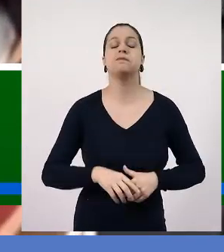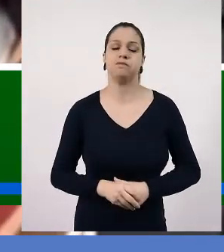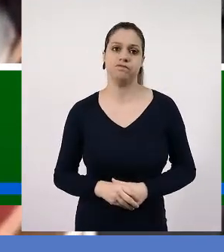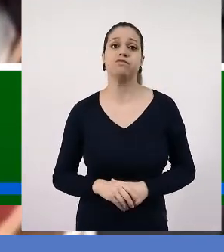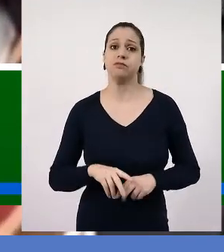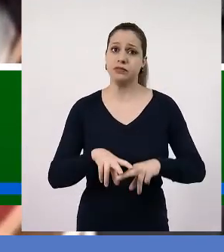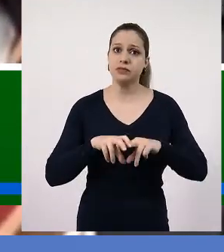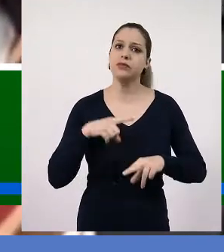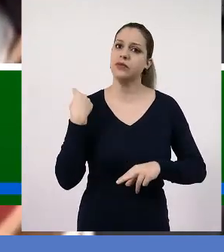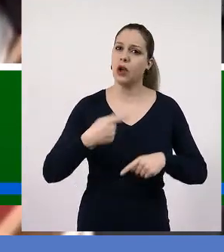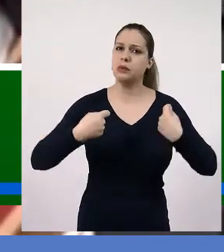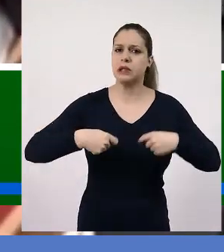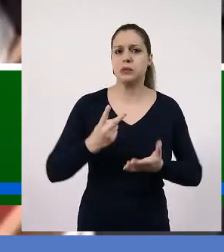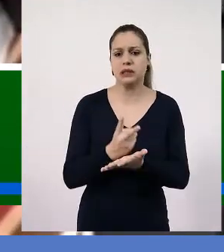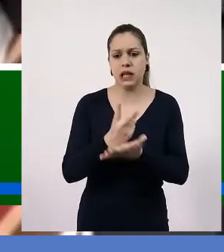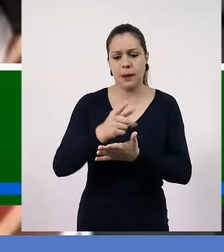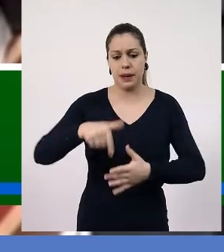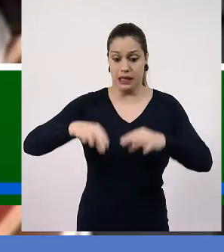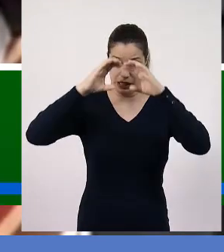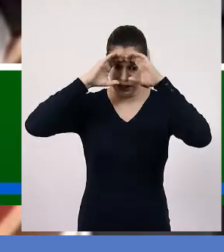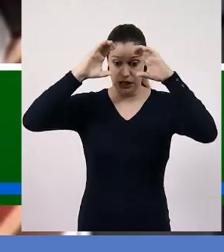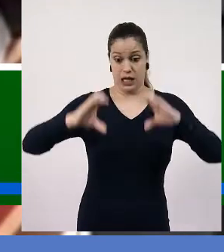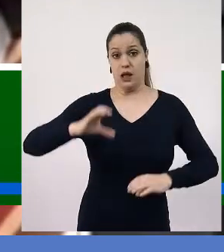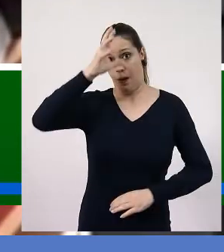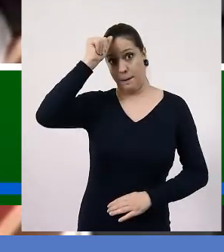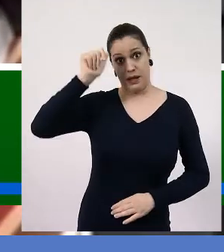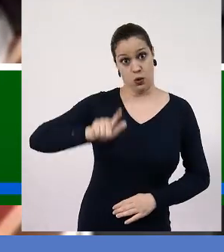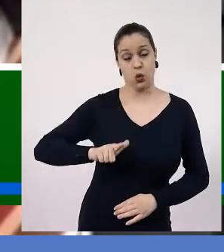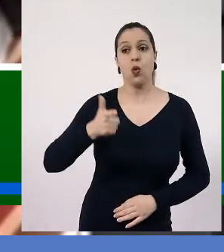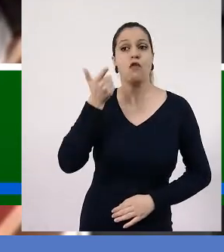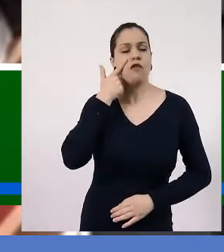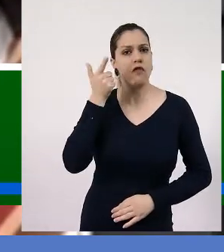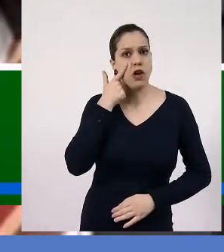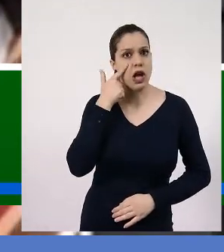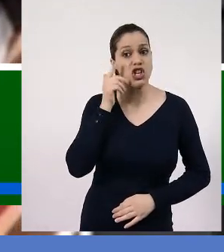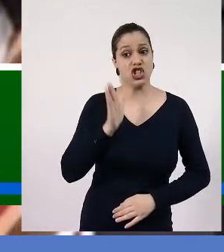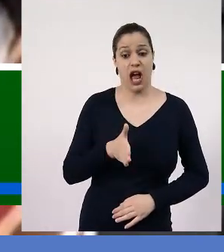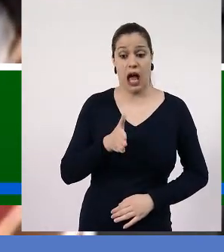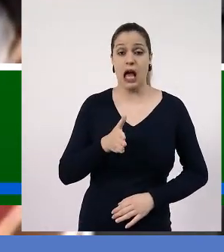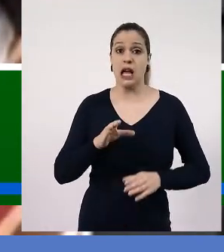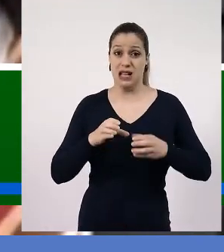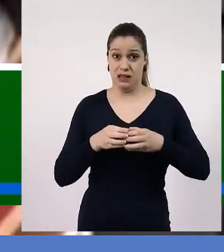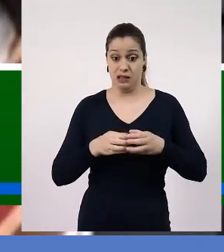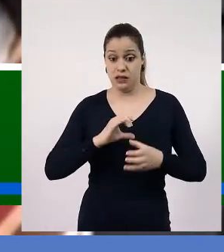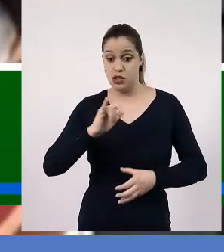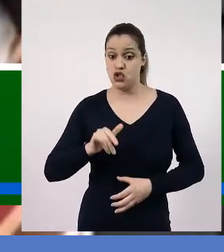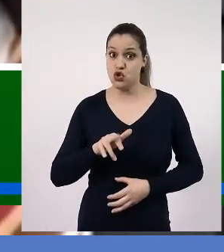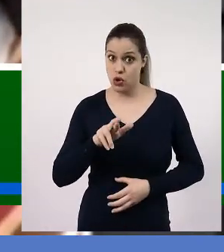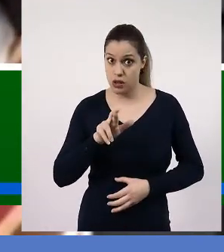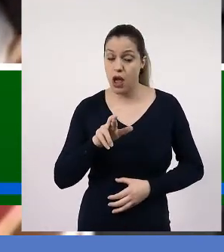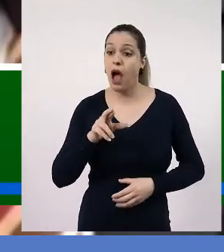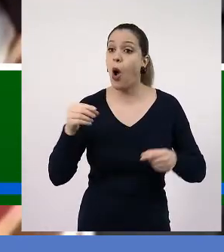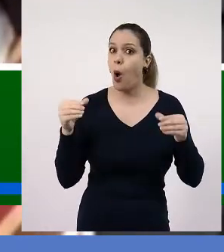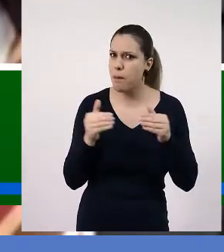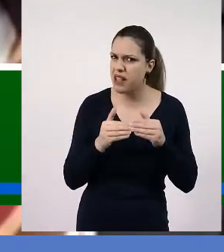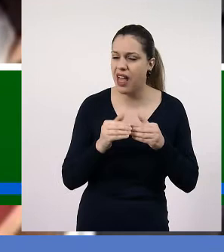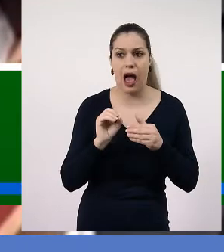traz prejuízo para o Estado, para o cidadão sul-mato-grossense, nós estamos vetando já na CCJ, aquilo que a gente entende que